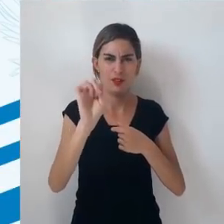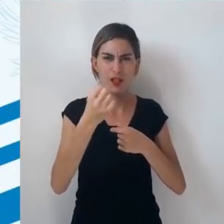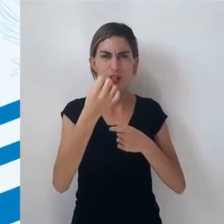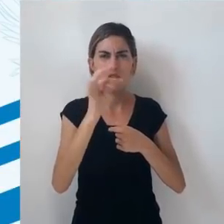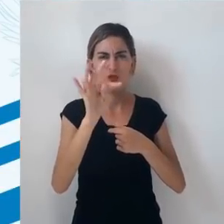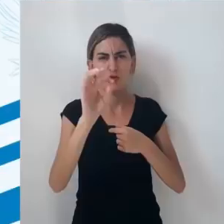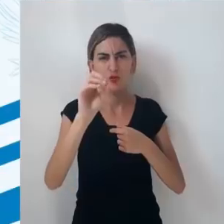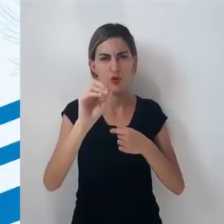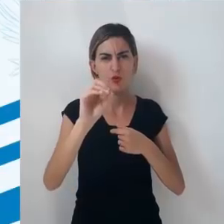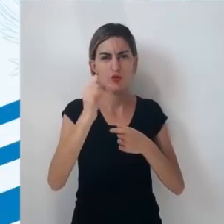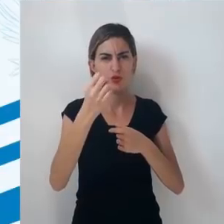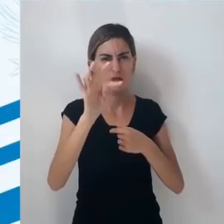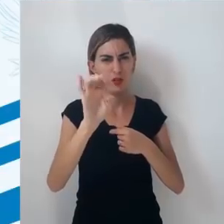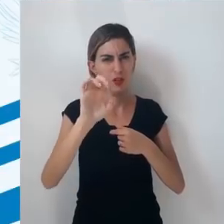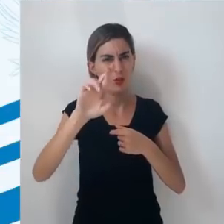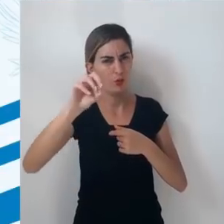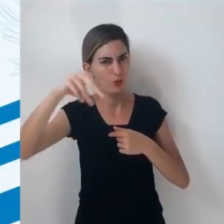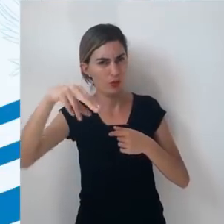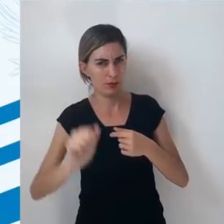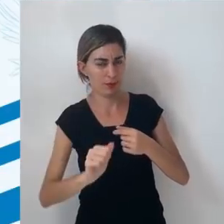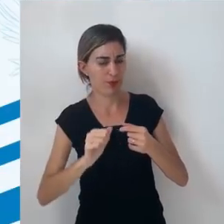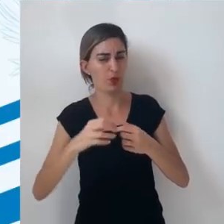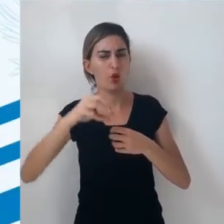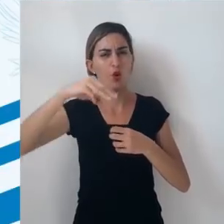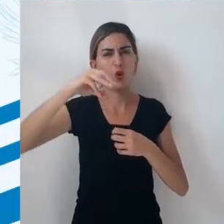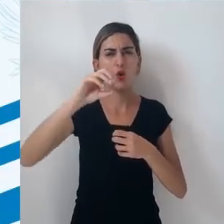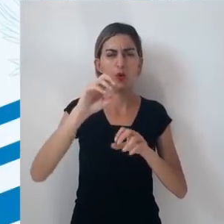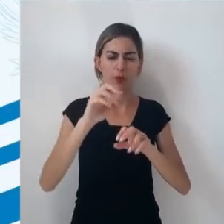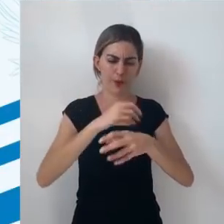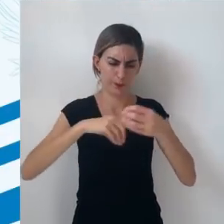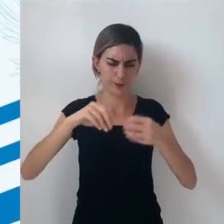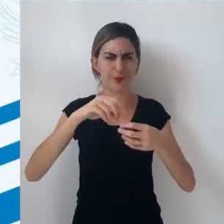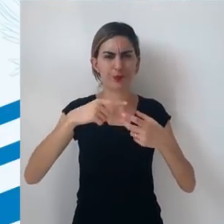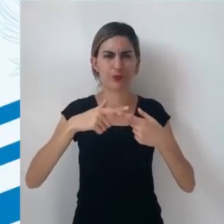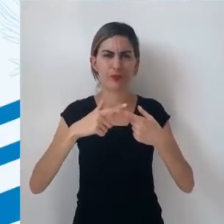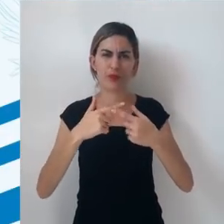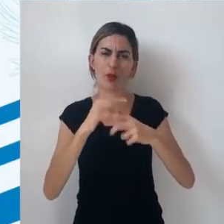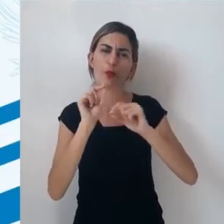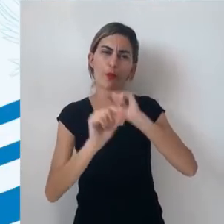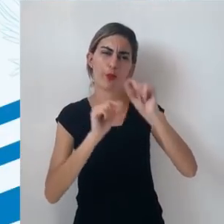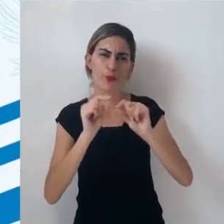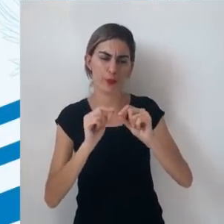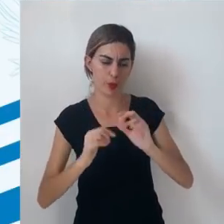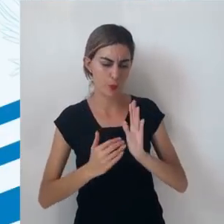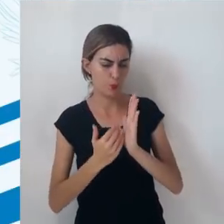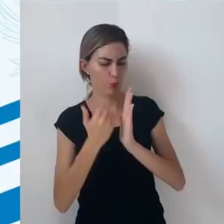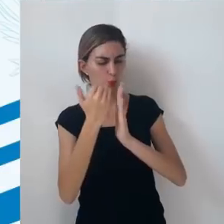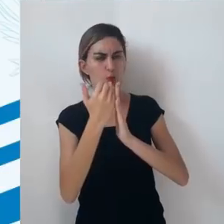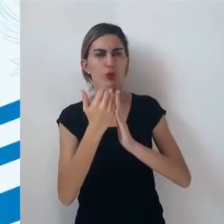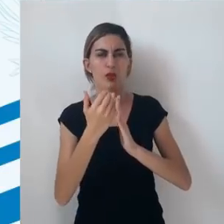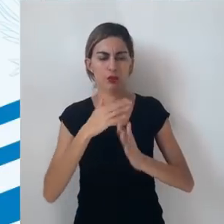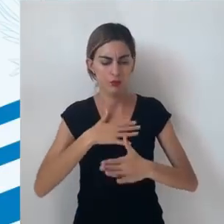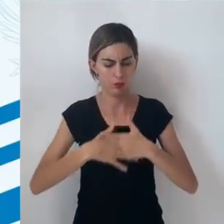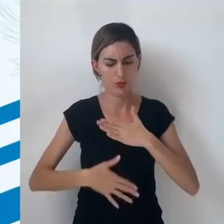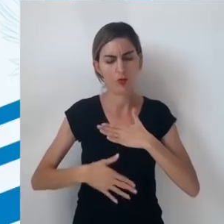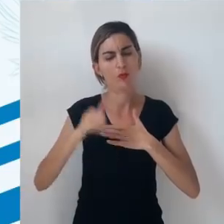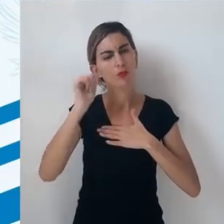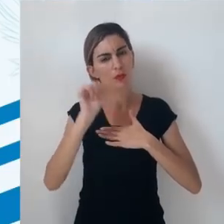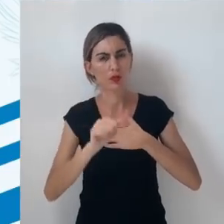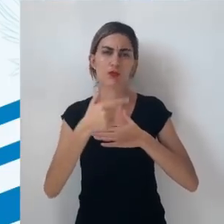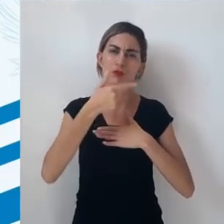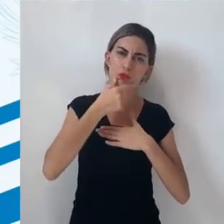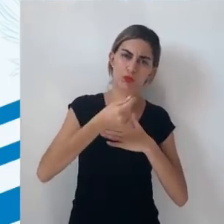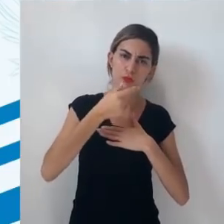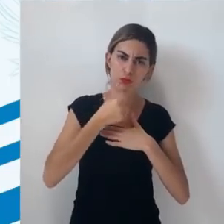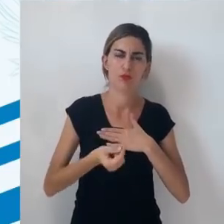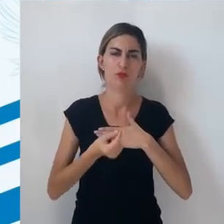né? E esses hormônios, eles geram grandes modificações, tanto nas meninas como nos meninos. No